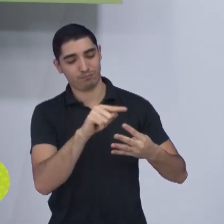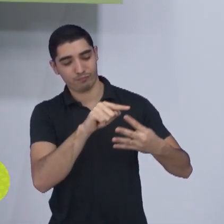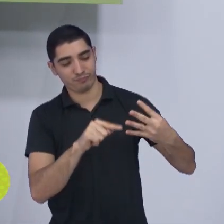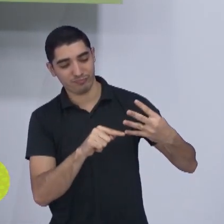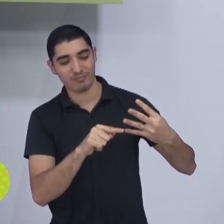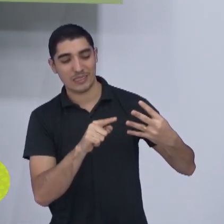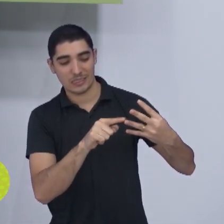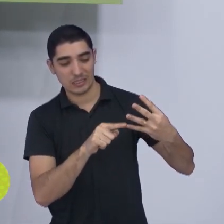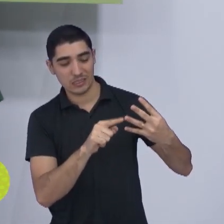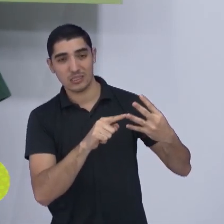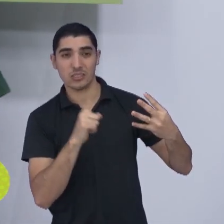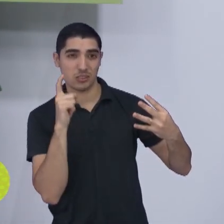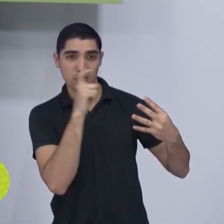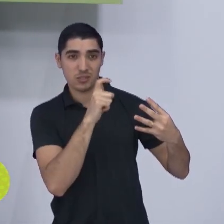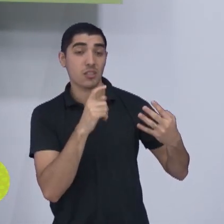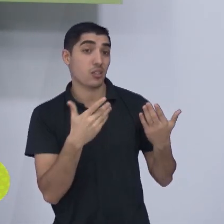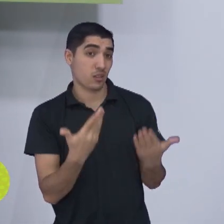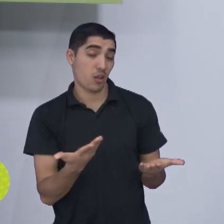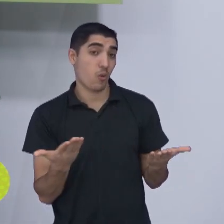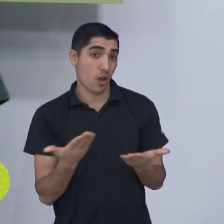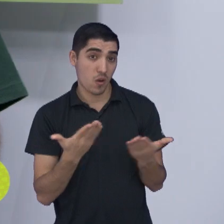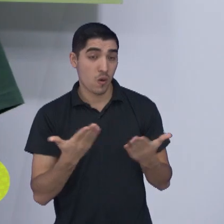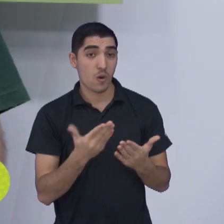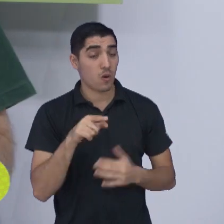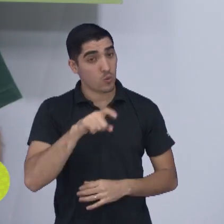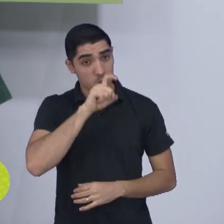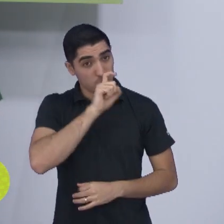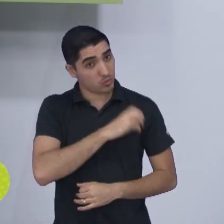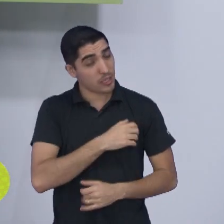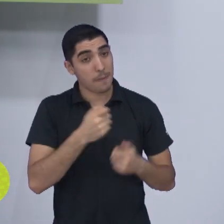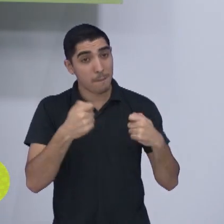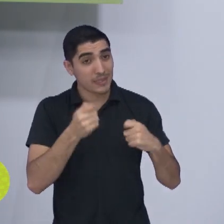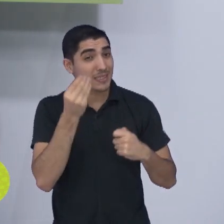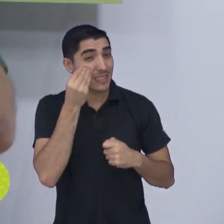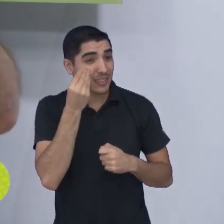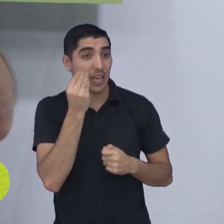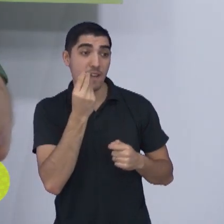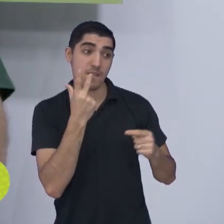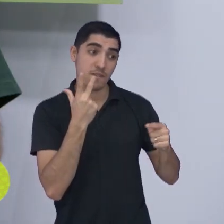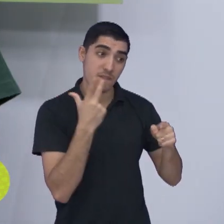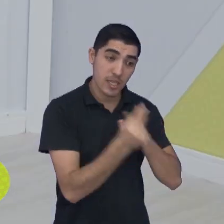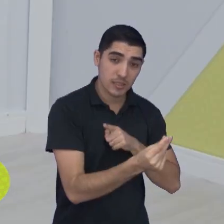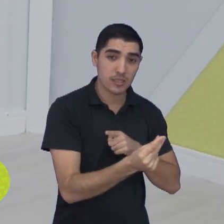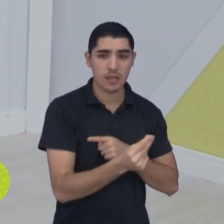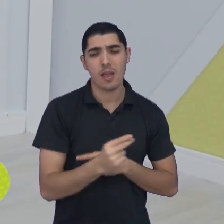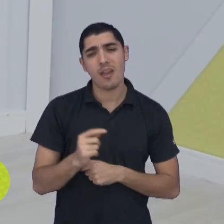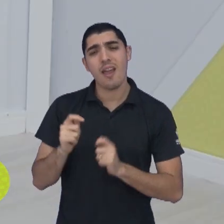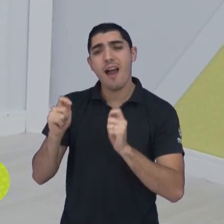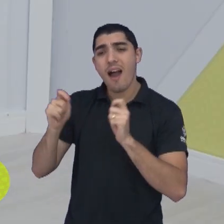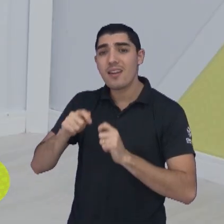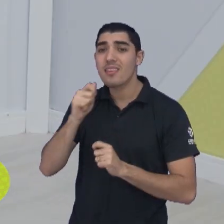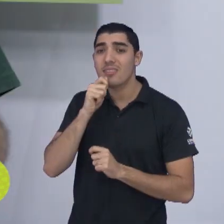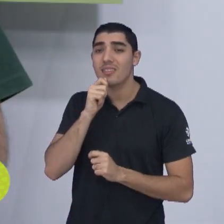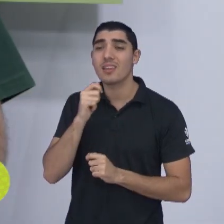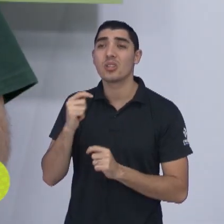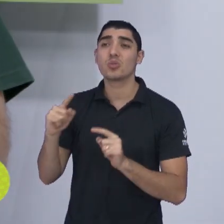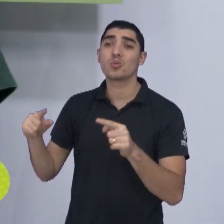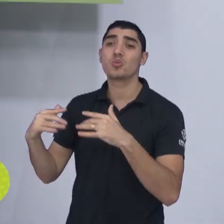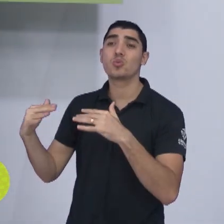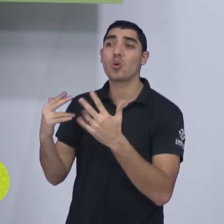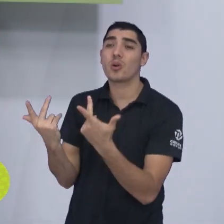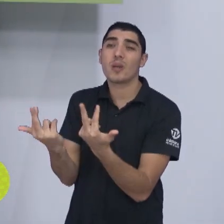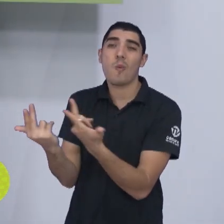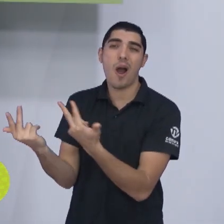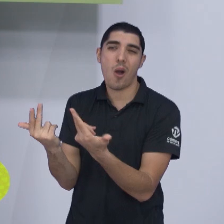né? Já não depende muito, precisa fazer algumas contas aí, ver questão que ainda tem bastante confronto direto, né? Exato, isso que eu ia falar,